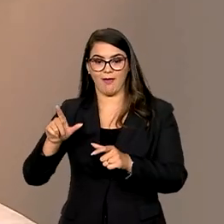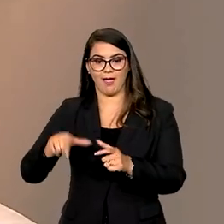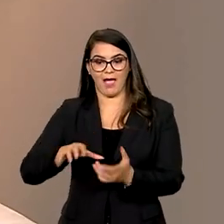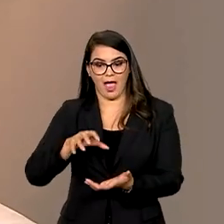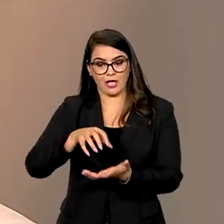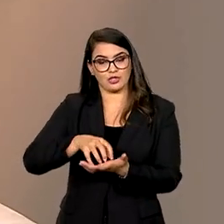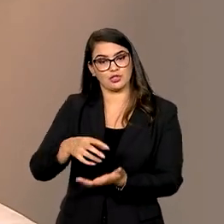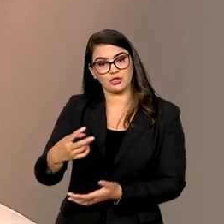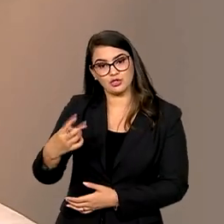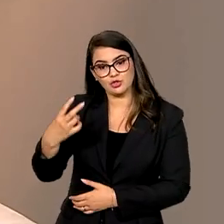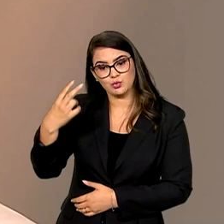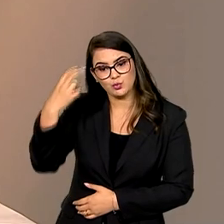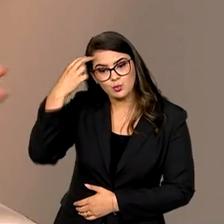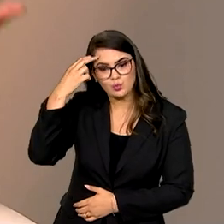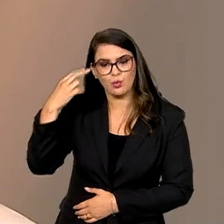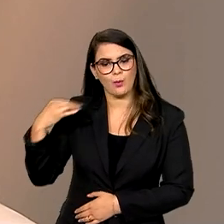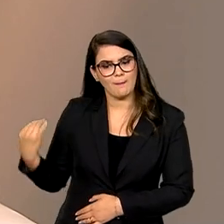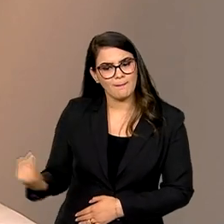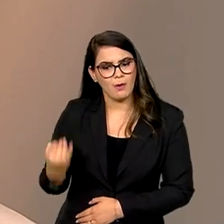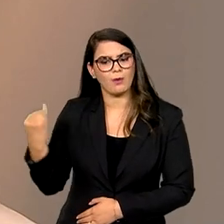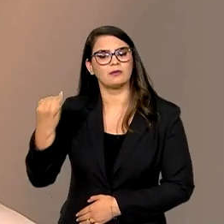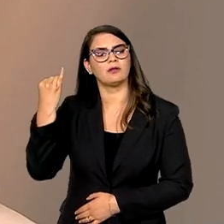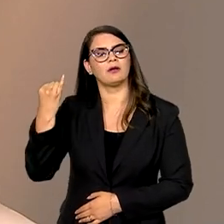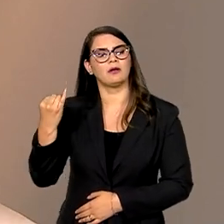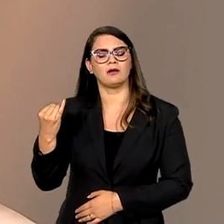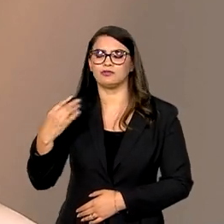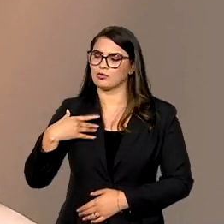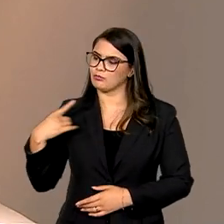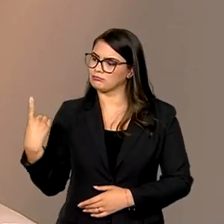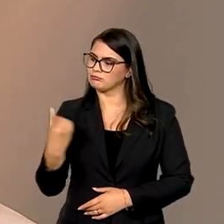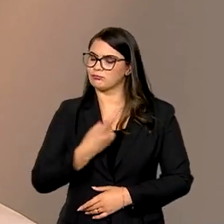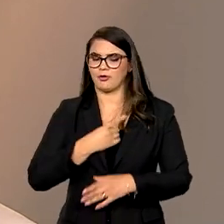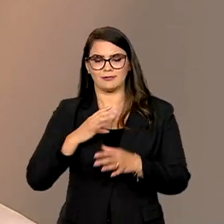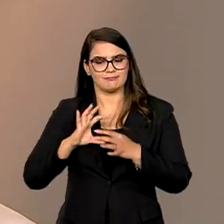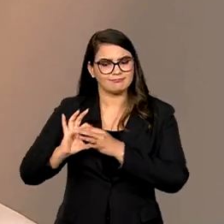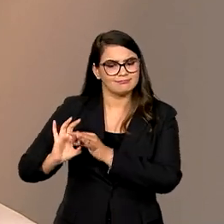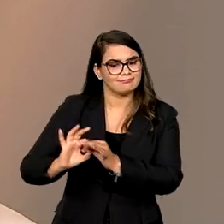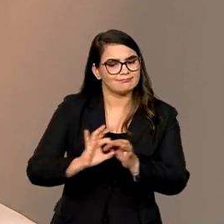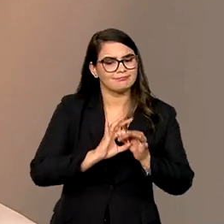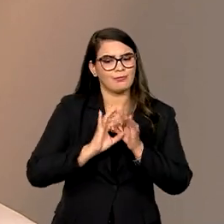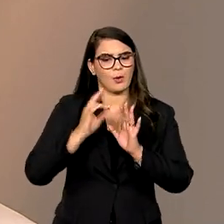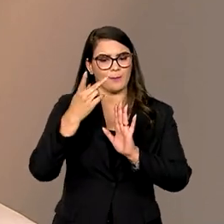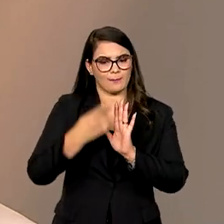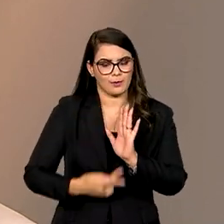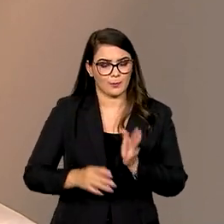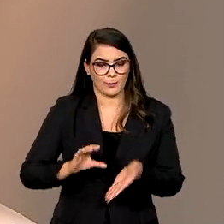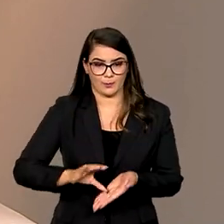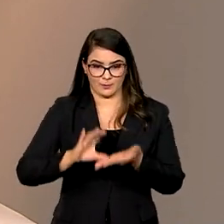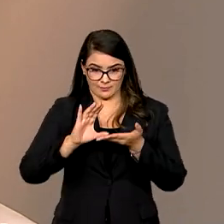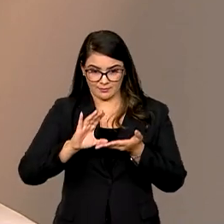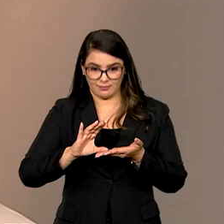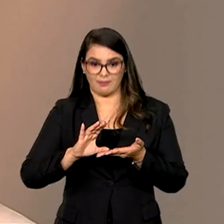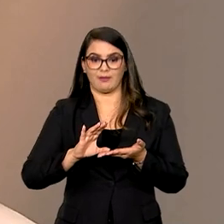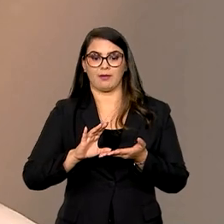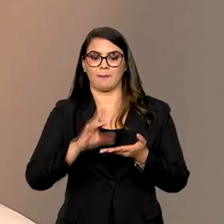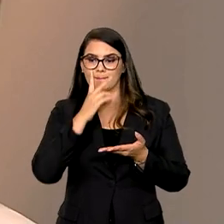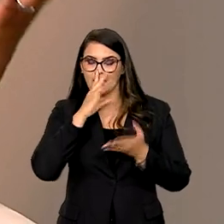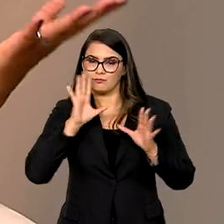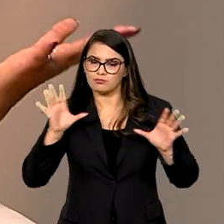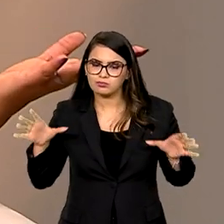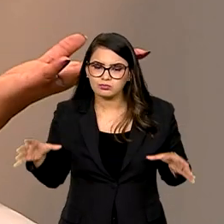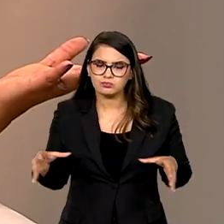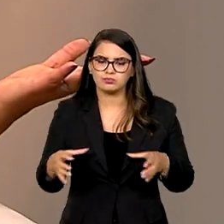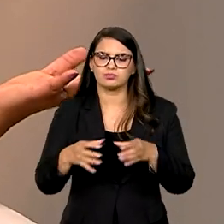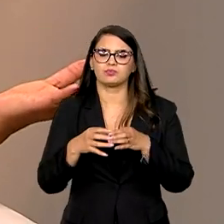agentes culturais importantes. Então, a gente conjuga um grande programa de comitês de cultura como uma rede, onde a gente